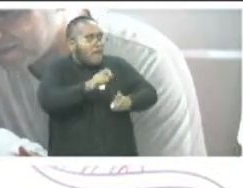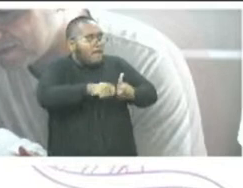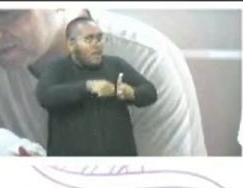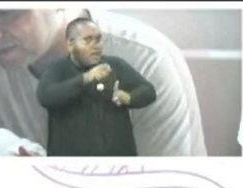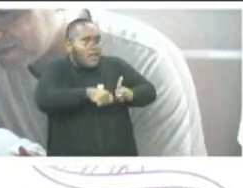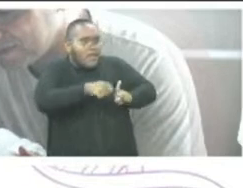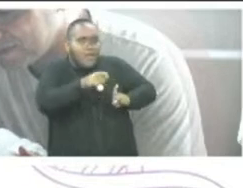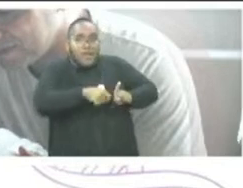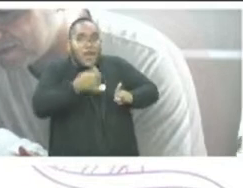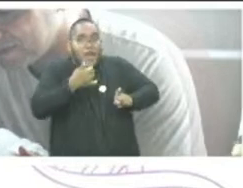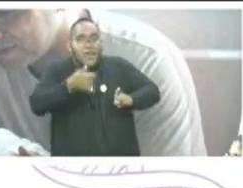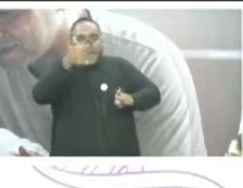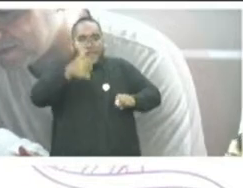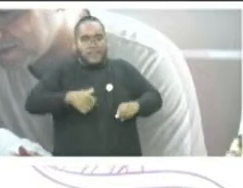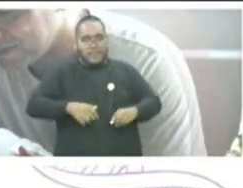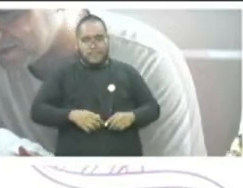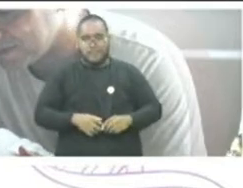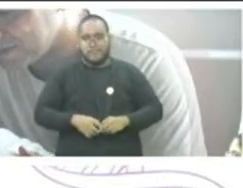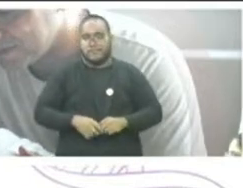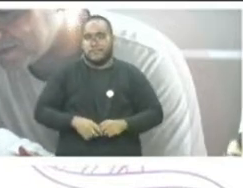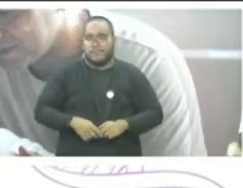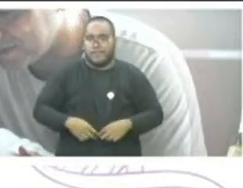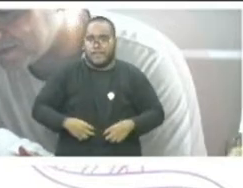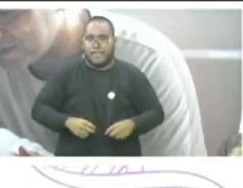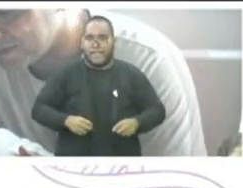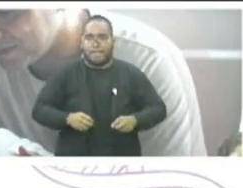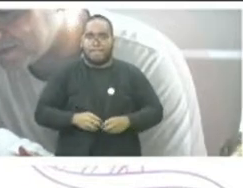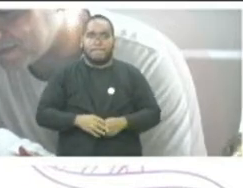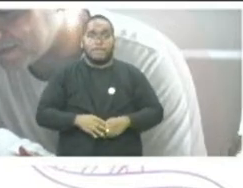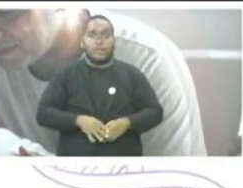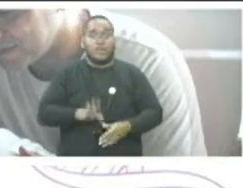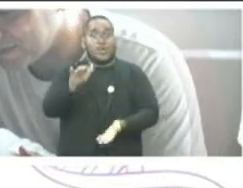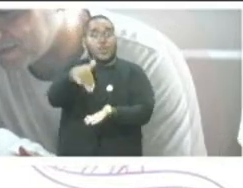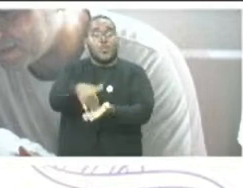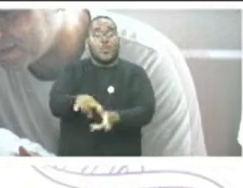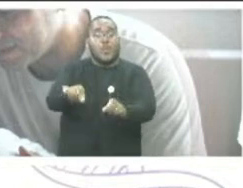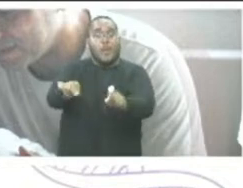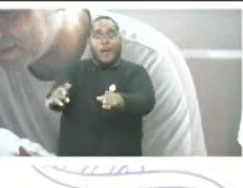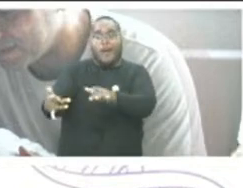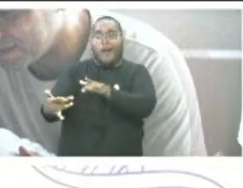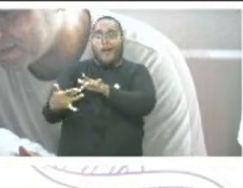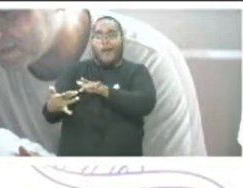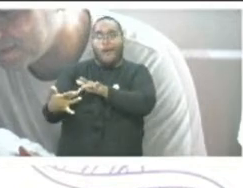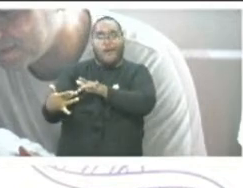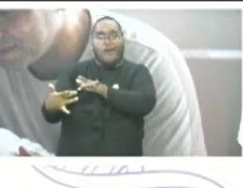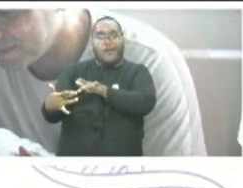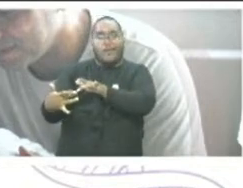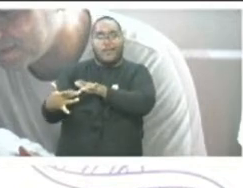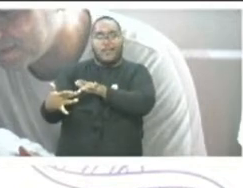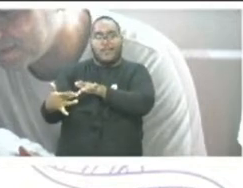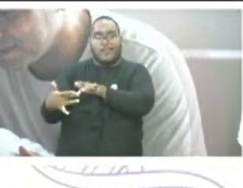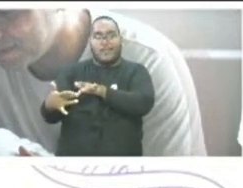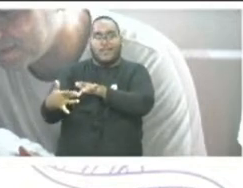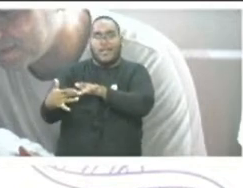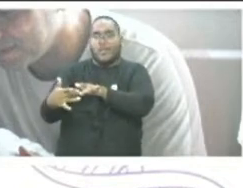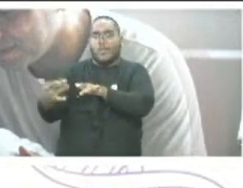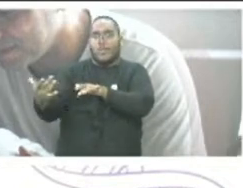cardiorrespiratória desse bebê. E, por último, contato com todas as